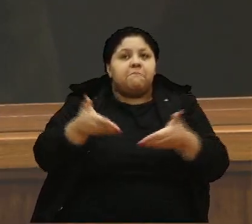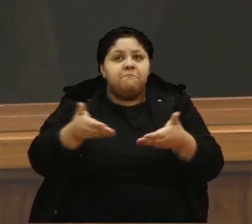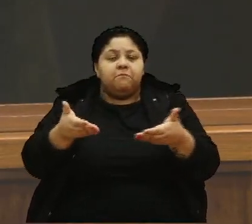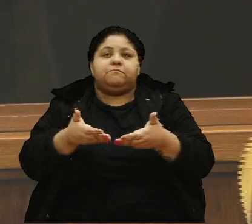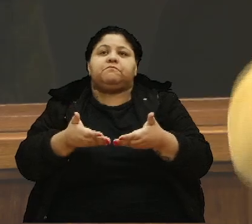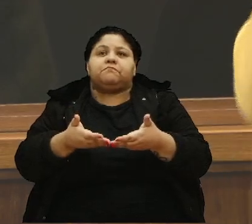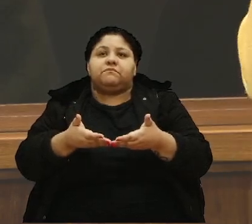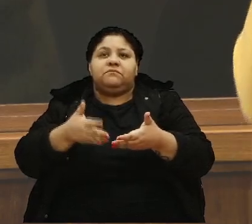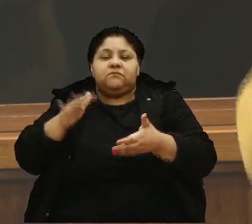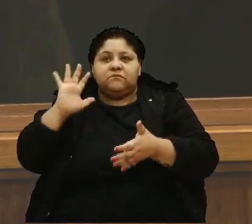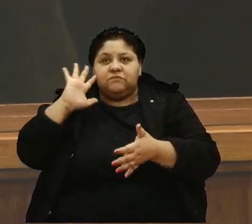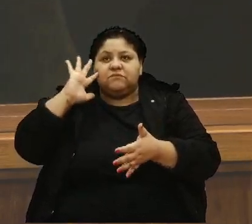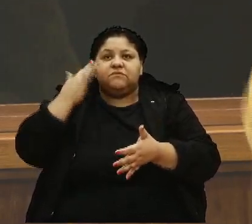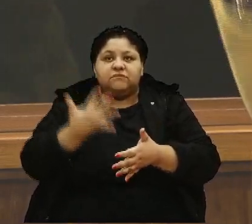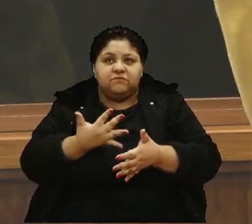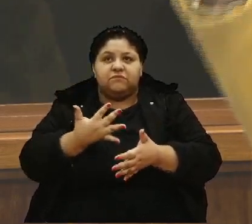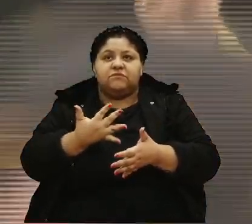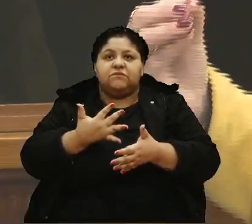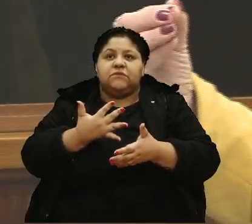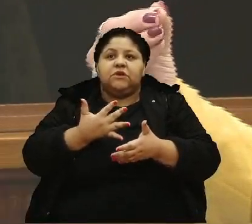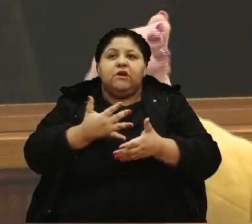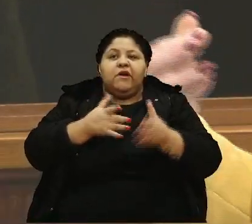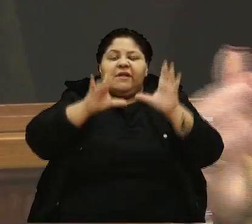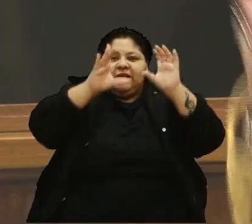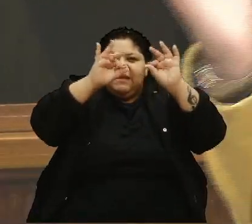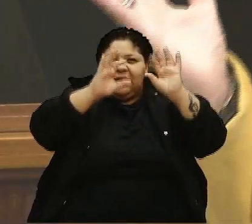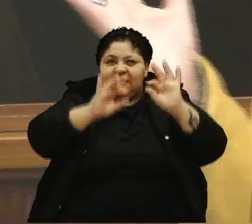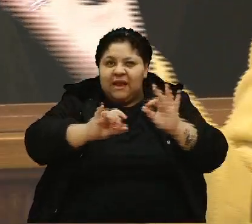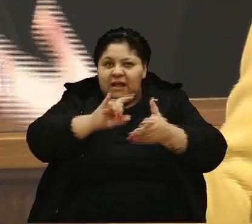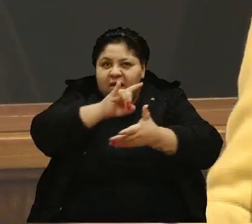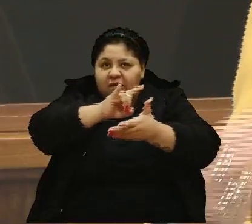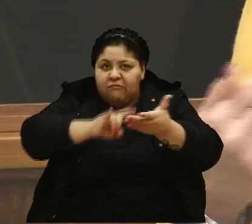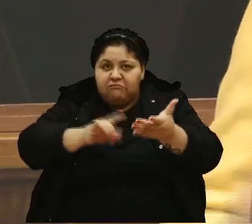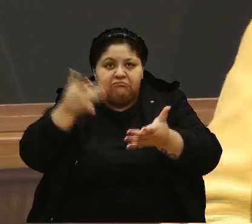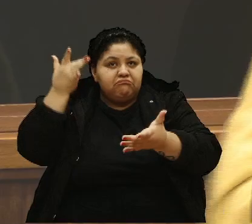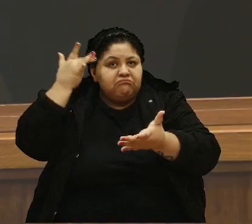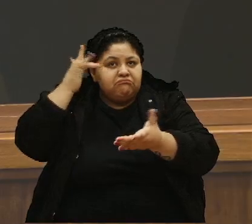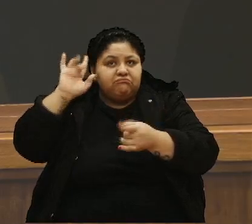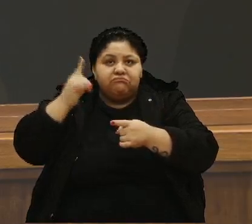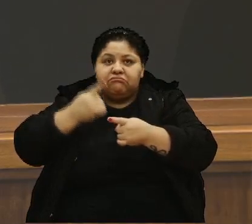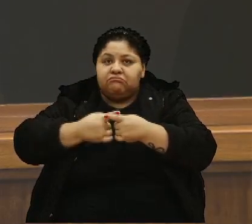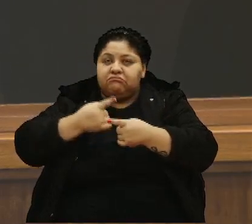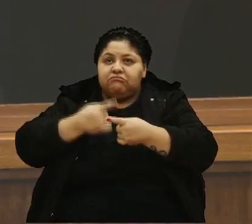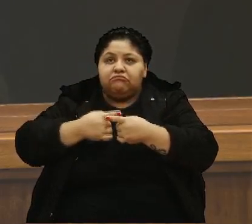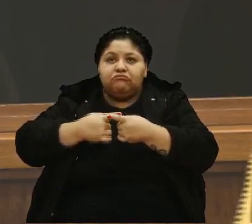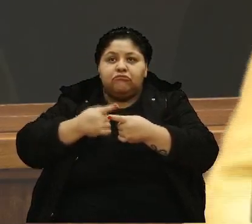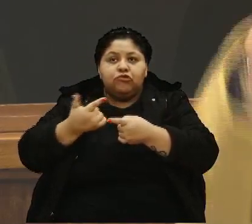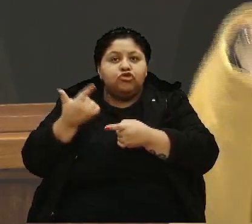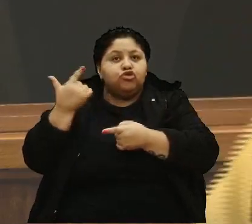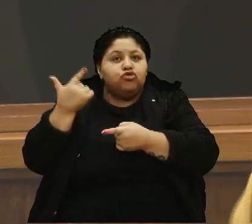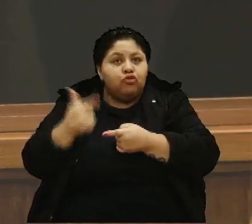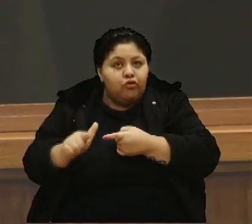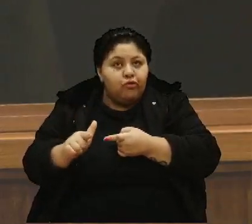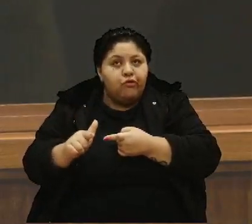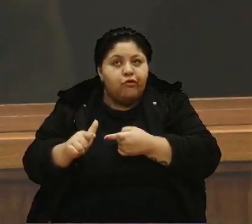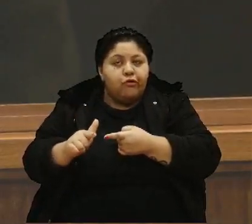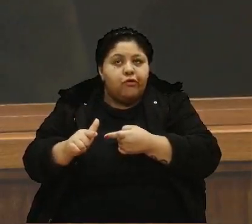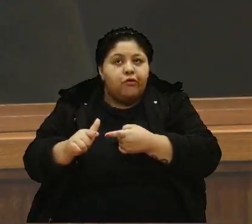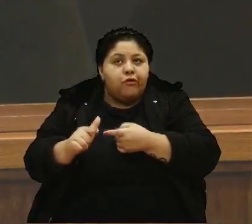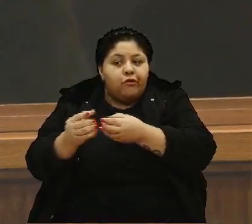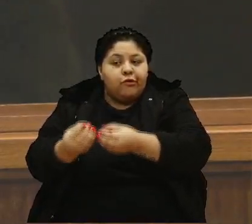está resolvido, botei os pareceres, botei tudo. Não sei por que foi novamente.